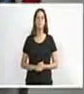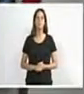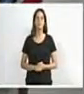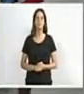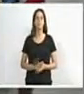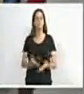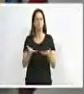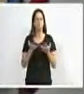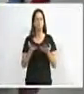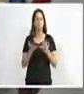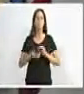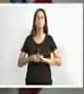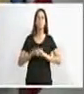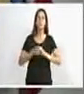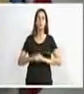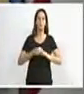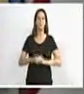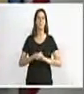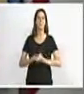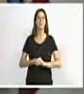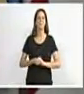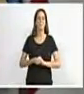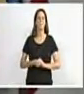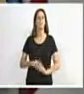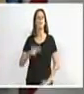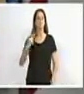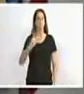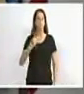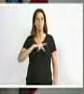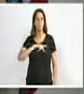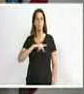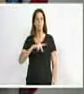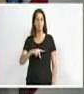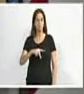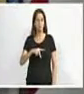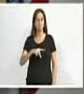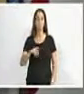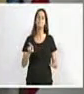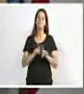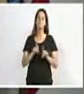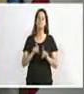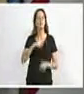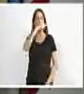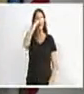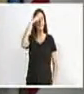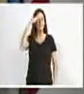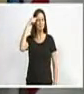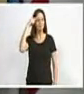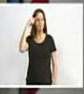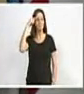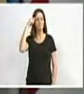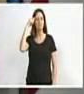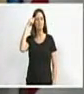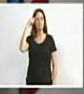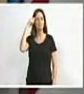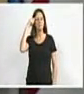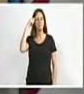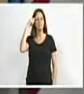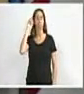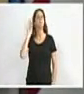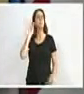Quero cumprimentar nosso novo vice-presidente, nobre vereador Marcos da Rosa, nosso